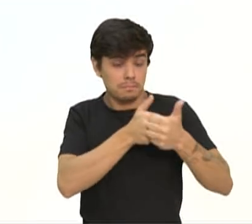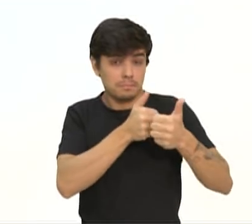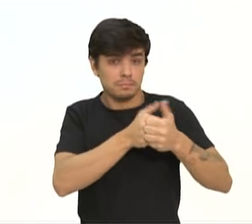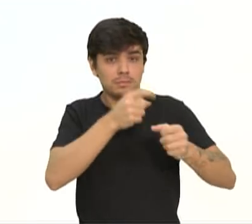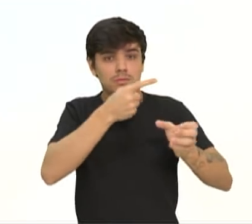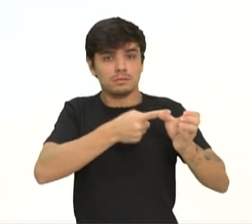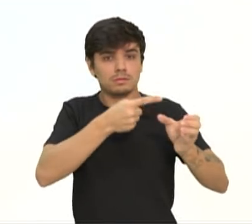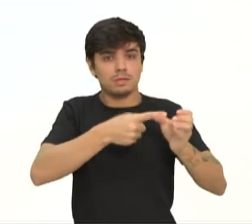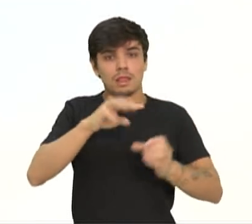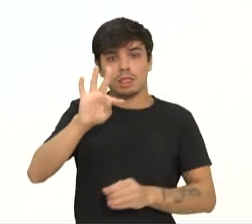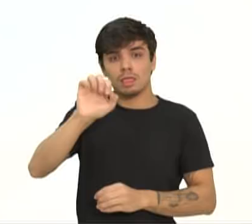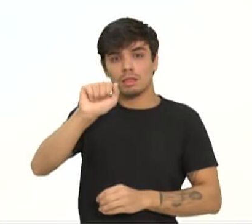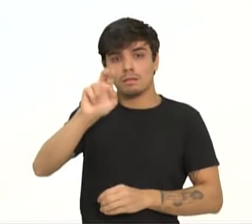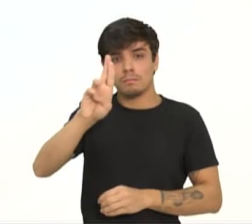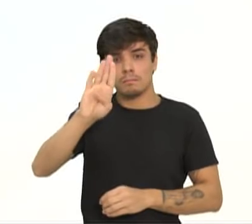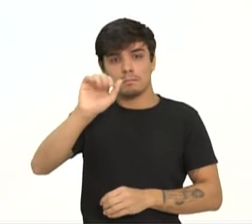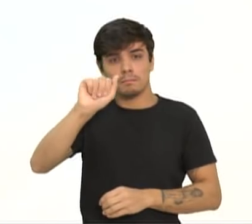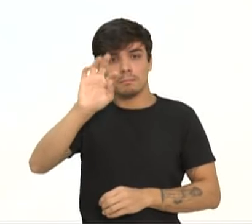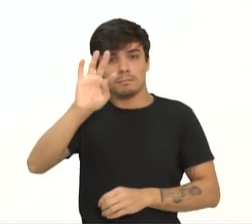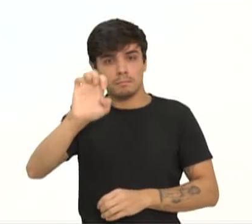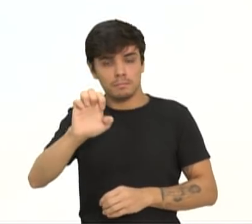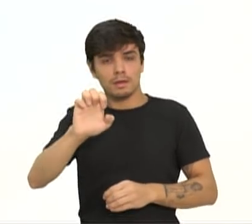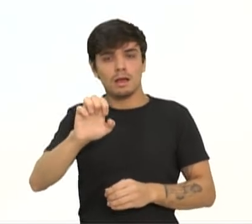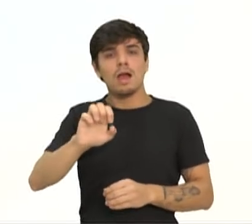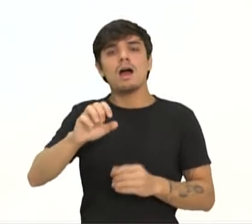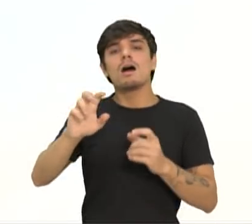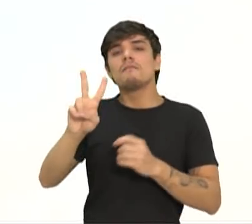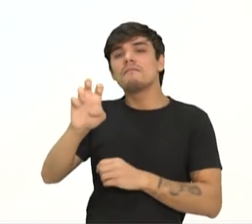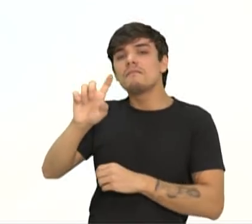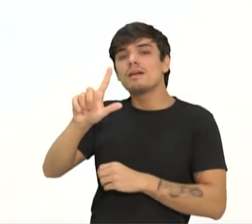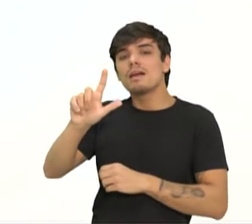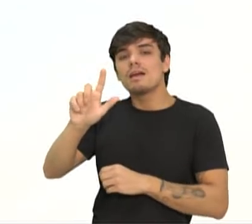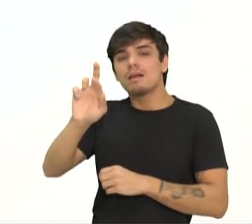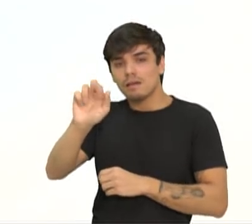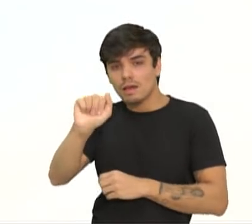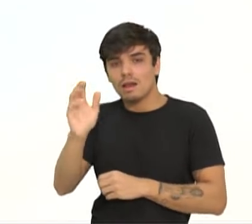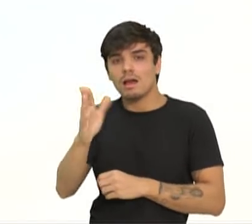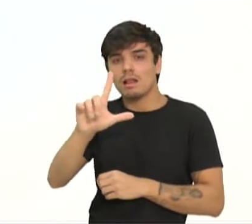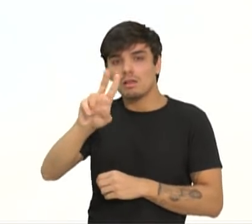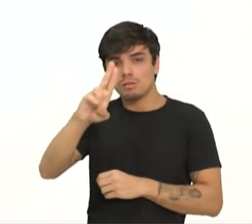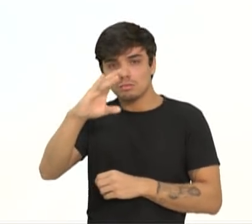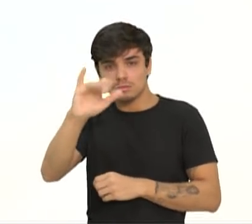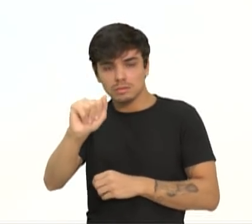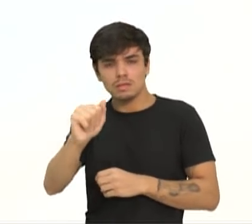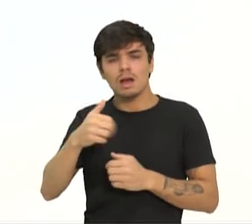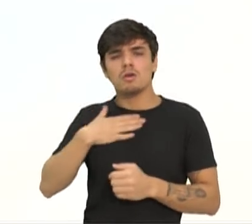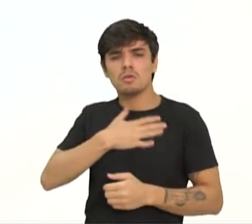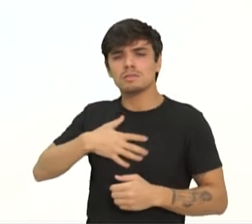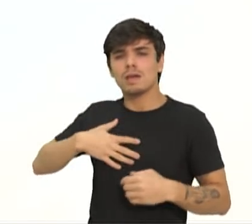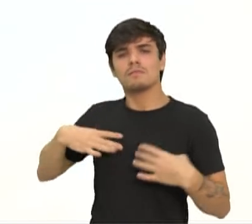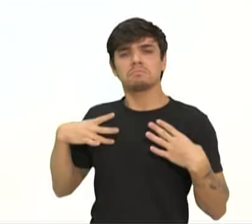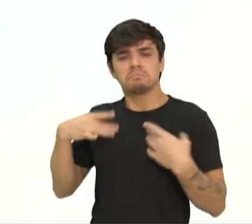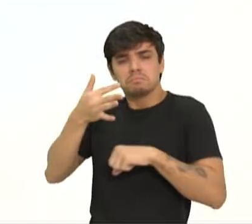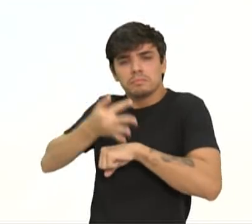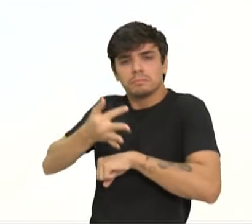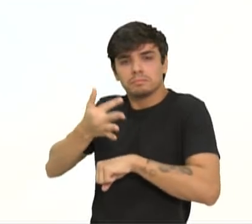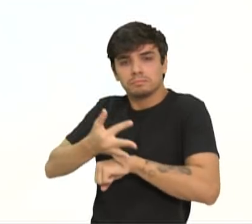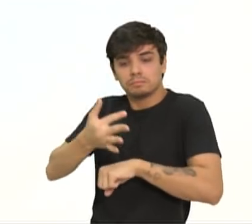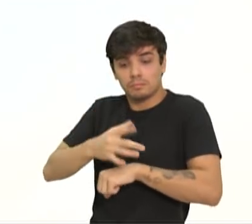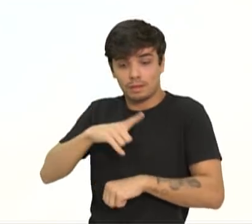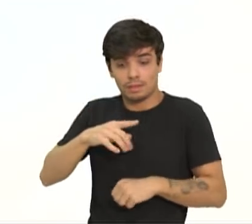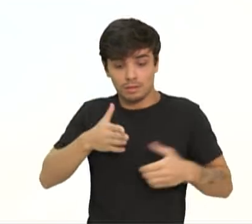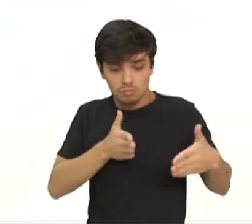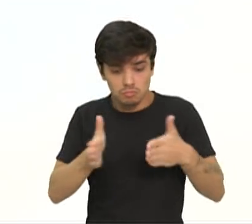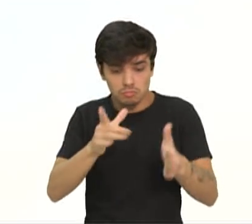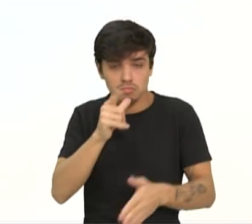Taubaté, onde Vera e Lúcia gostavam de passar as férias, corre o rio Paraíba, rio imenso,